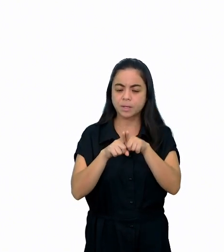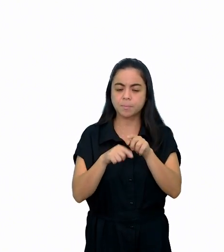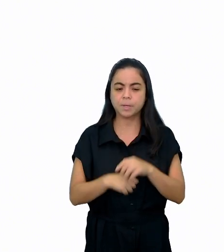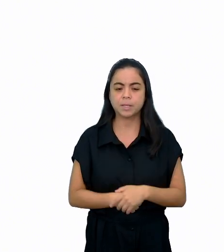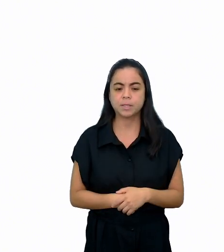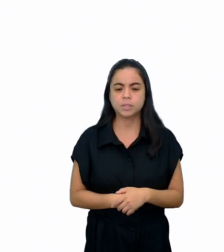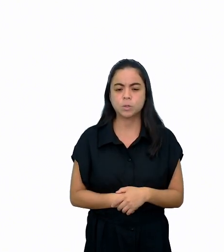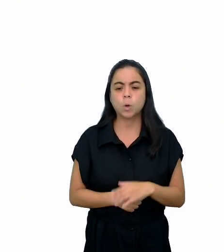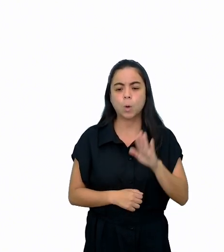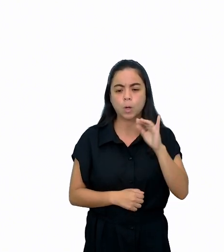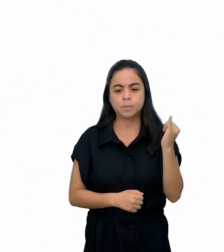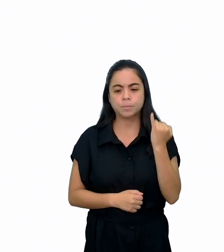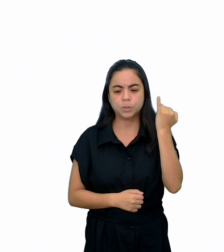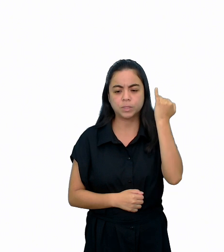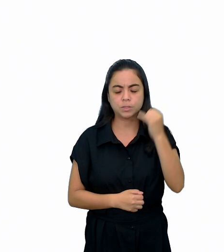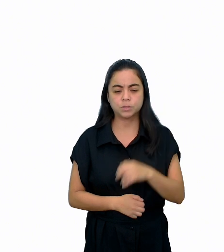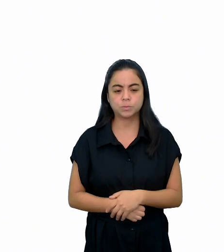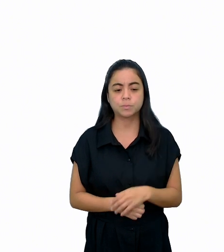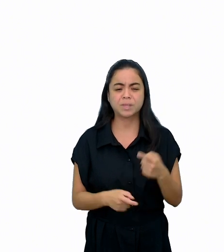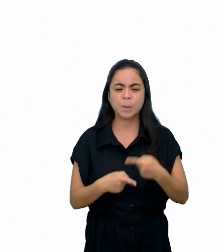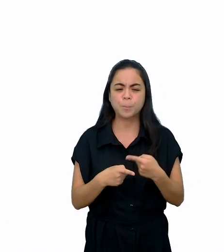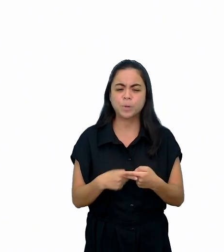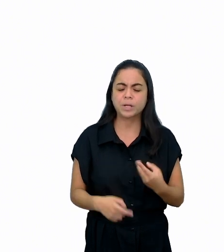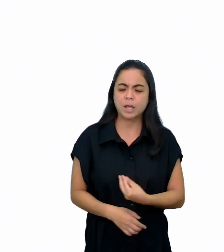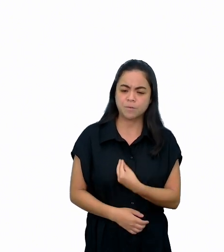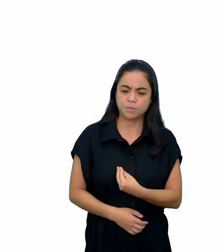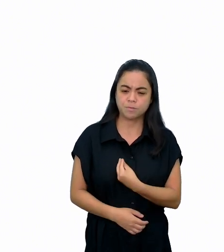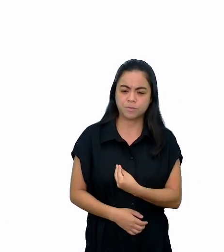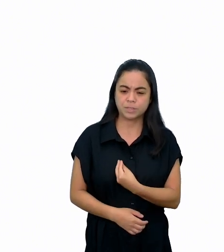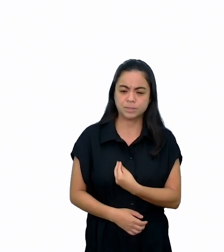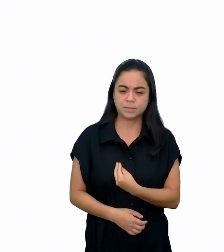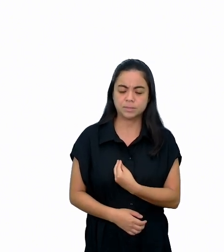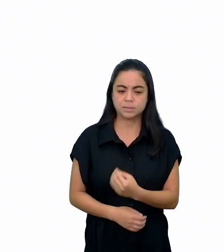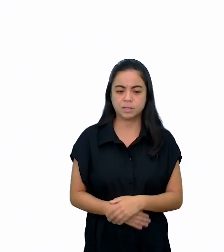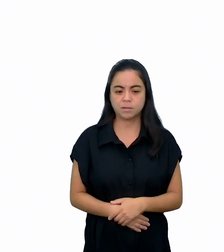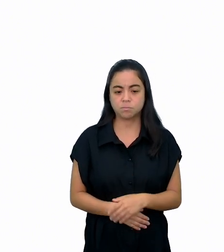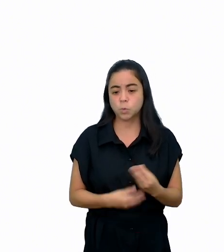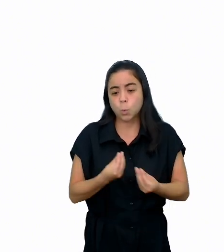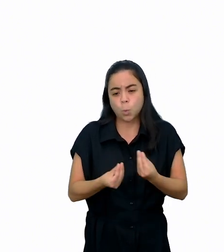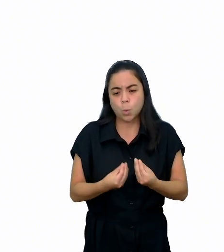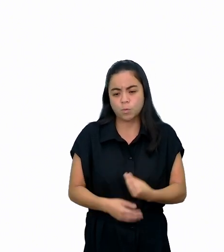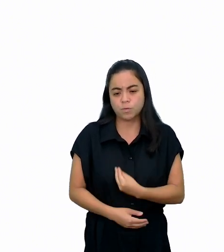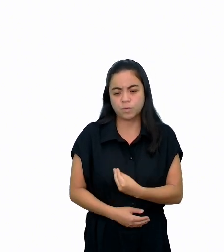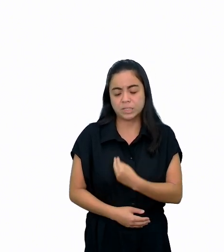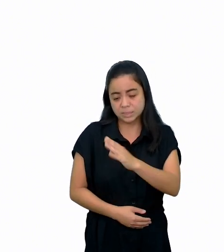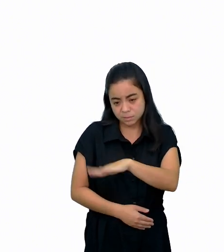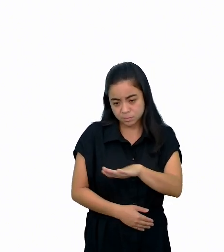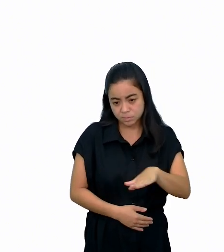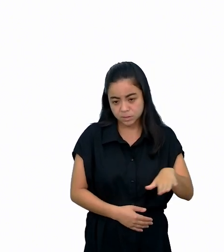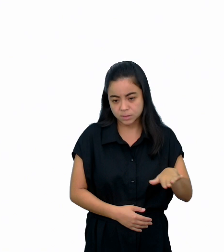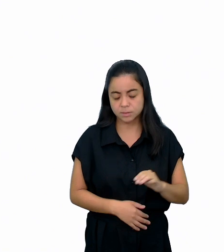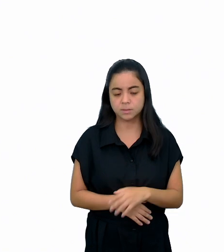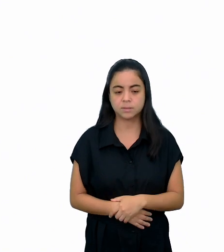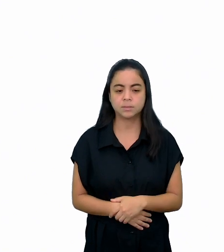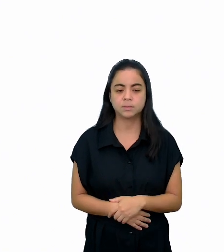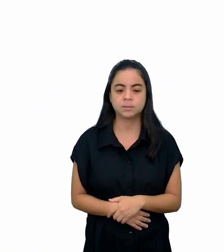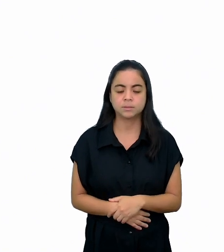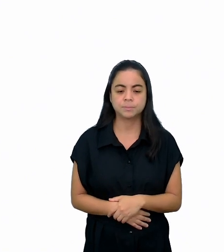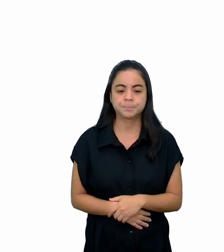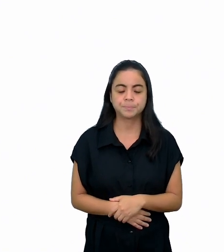aspecto muito importante. Por que vivenciar? Por que eu preciso vivenciar isso com as crianças, né?